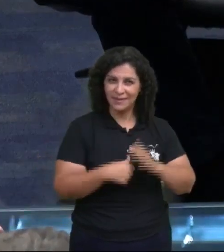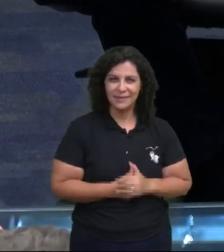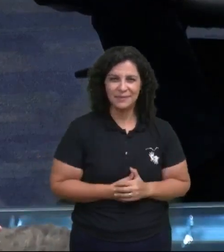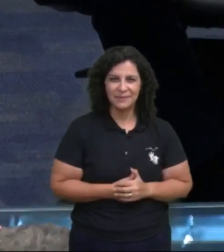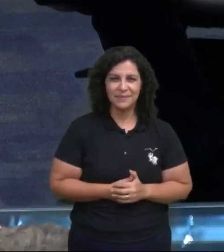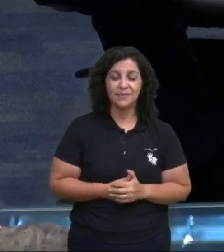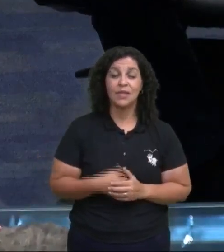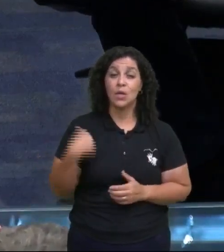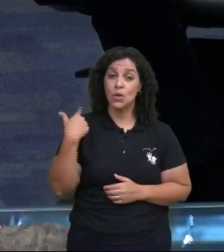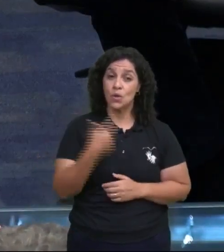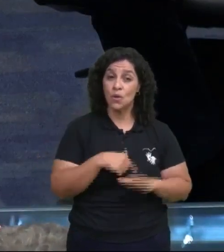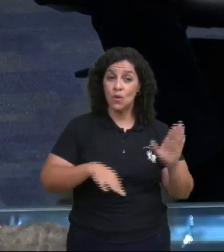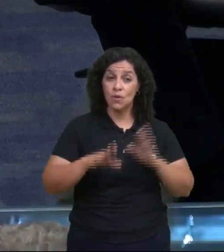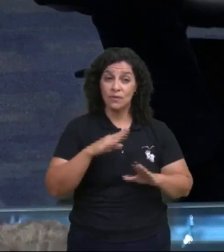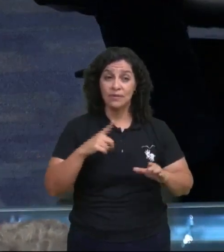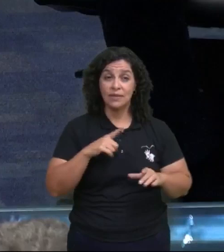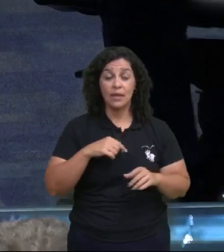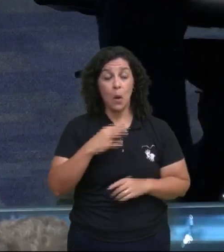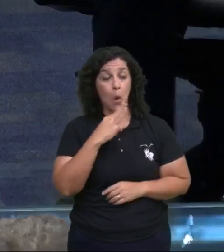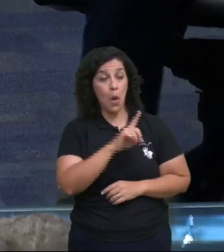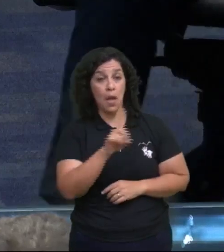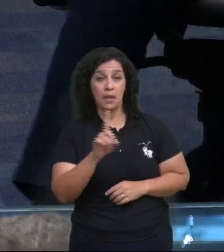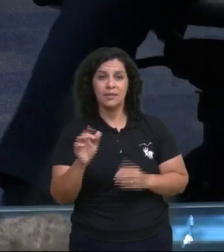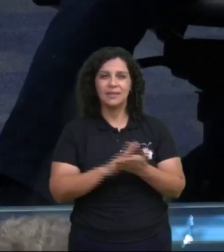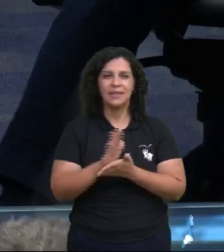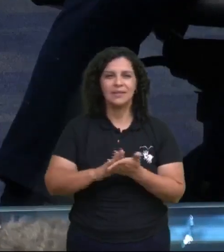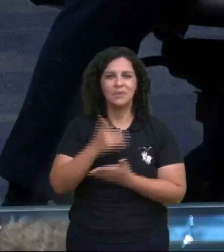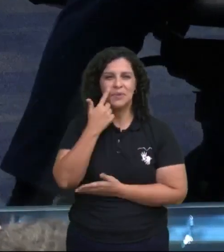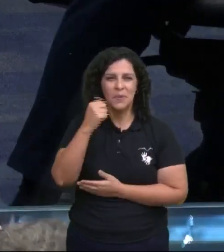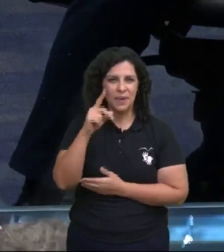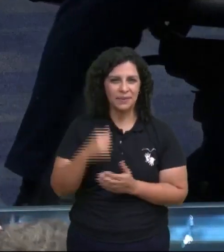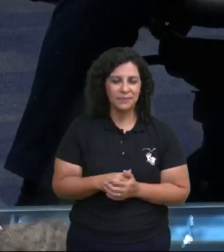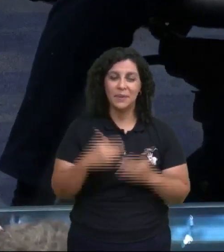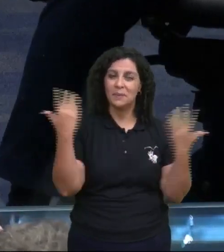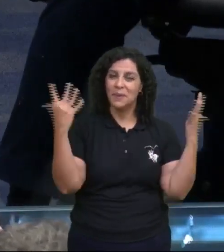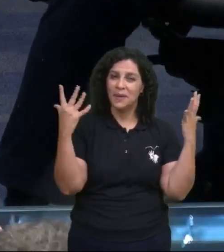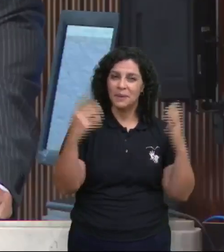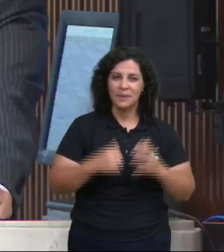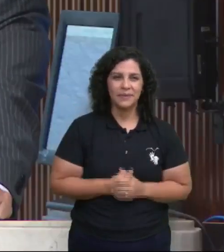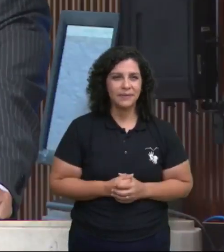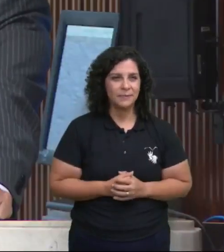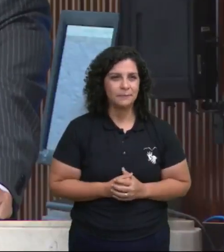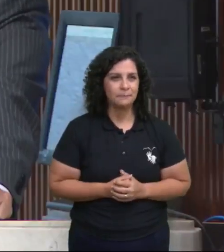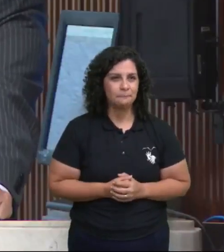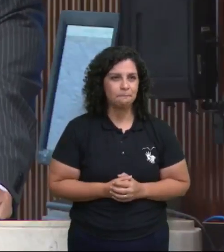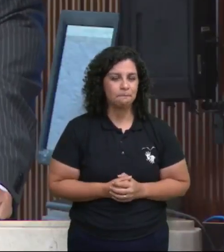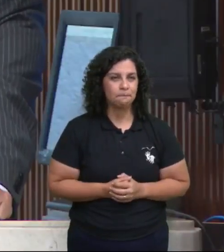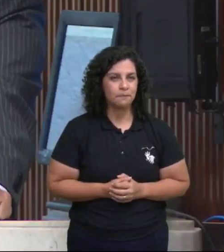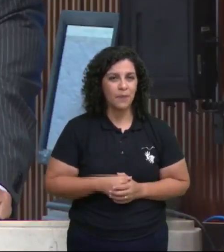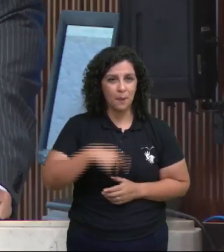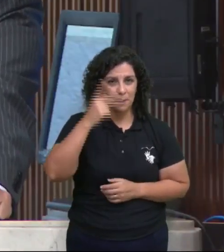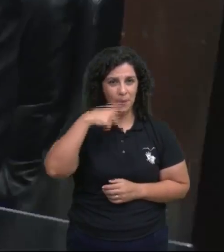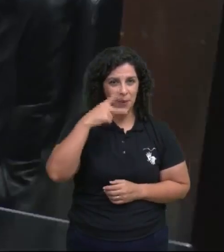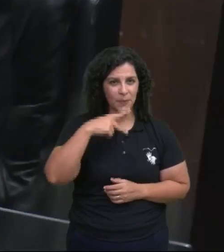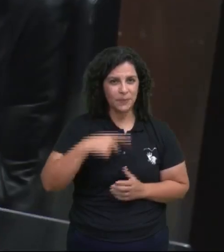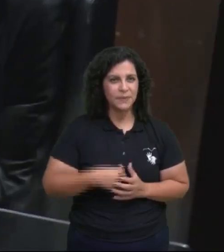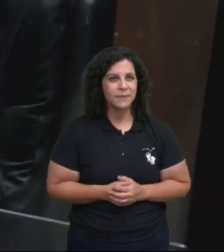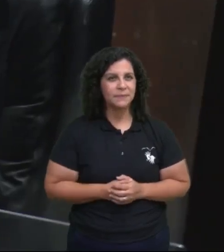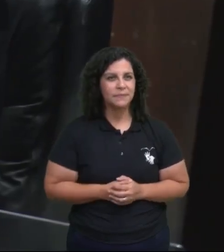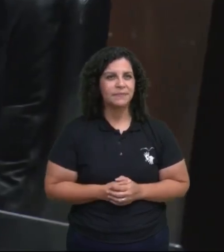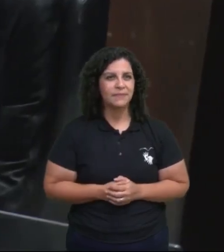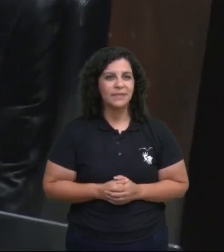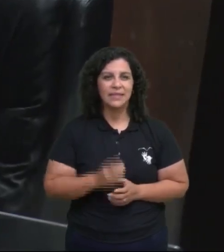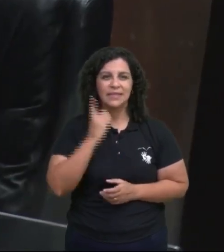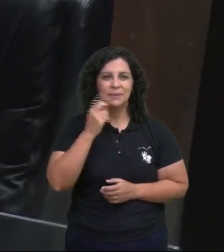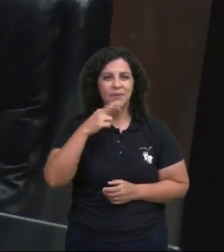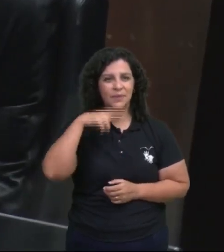Um lado que muitas vezes as pessoas não conhecem do seu pai. Obrigado. Parabéns ao Requião. Obrigado. Paulo Gomes.